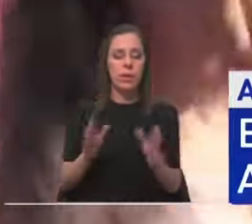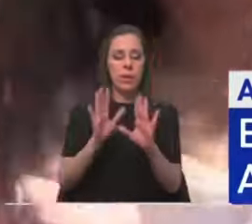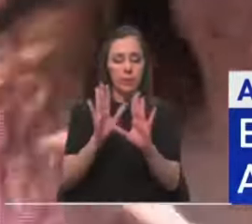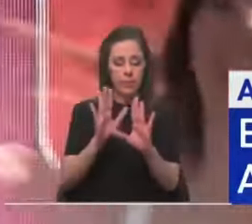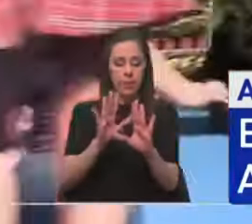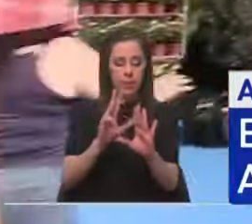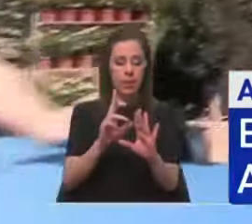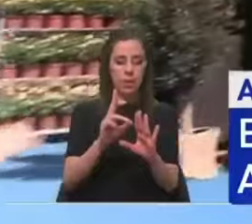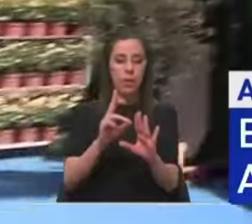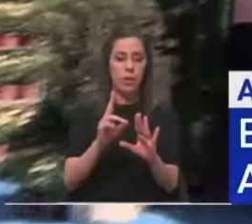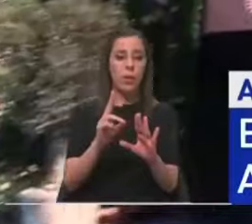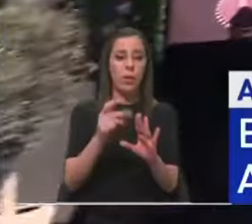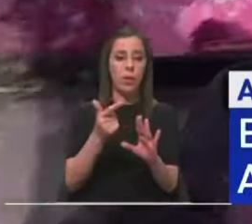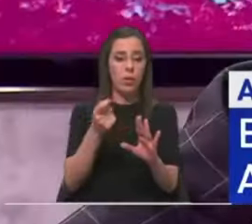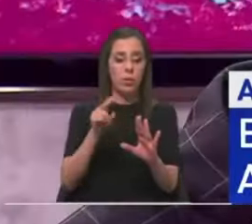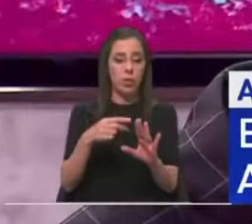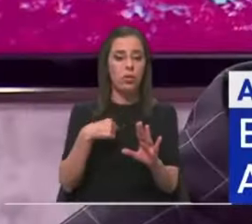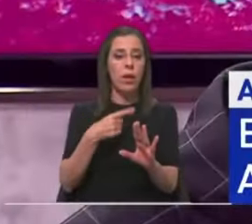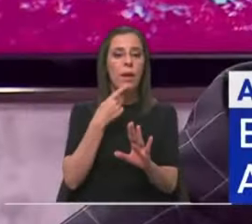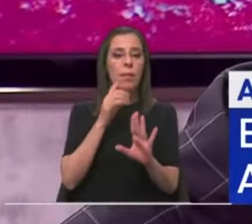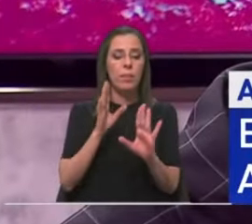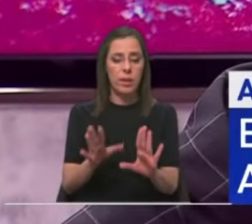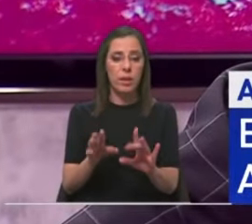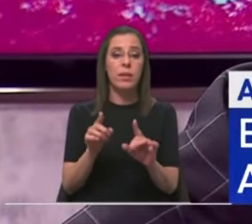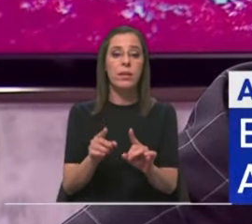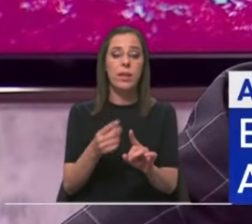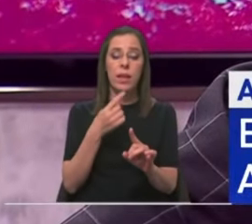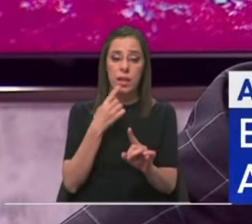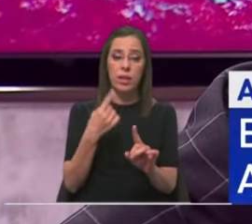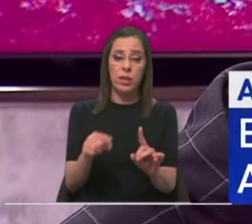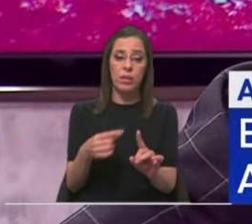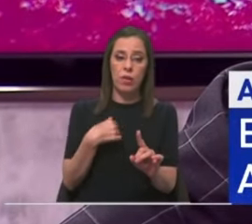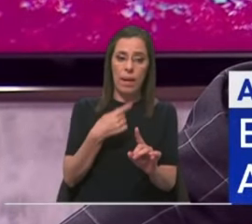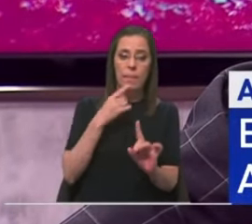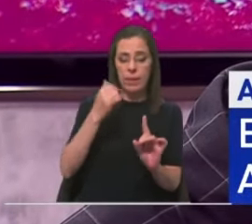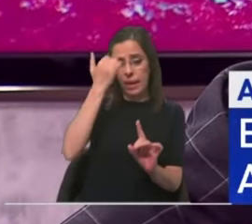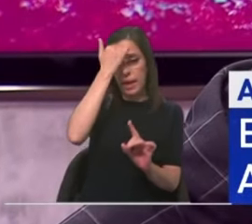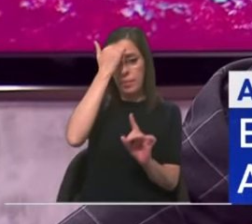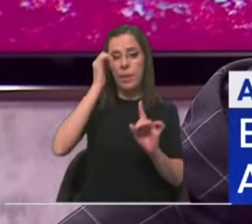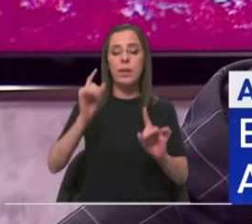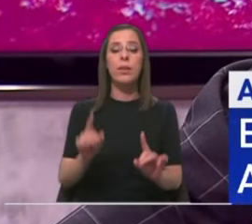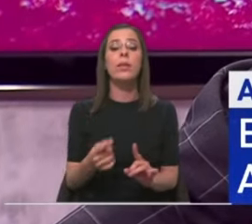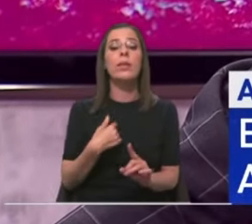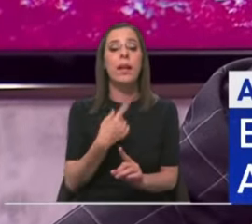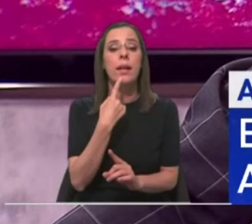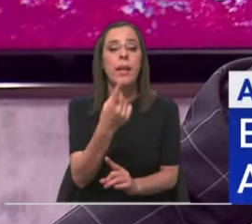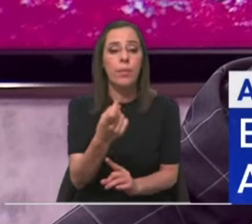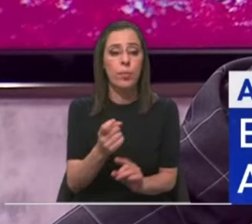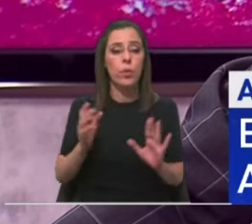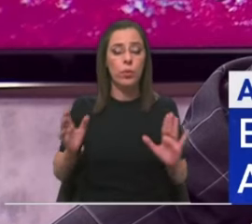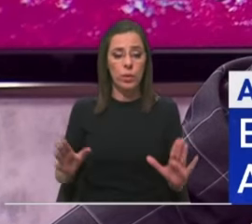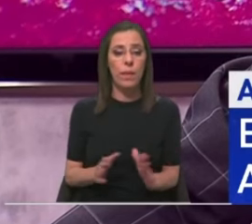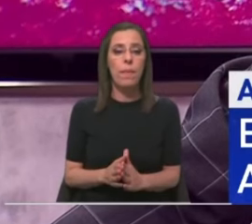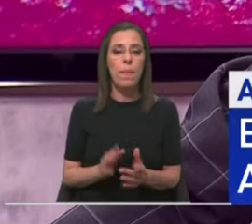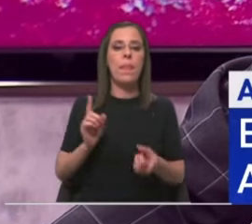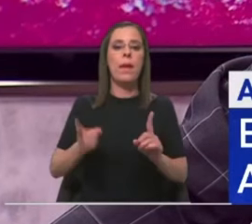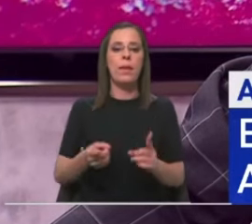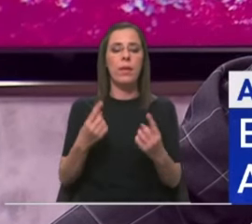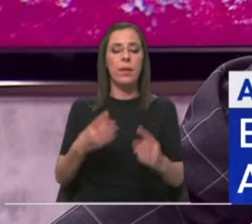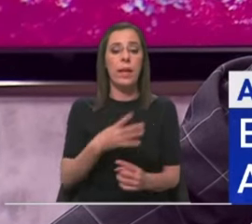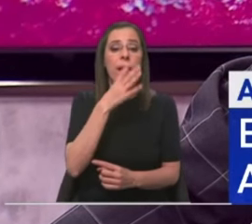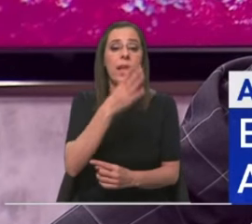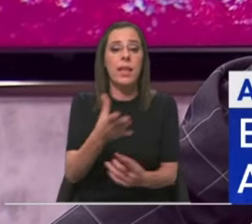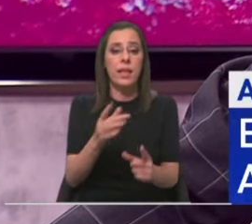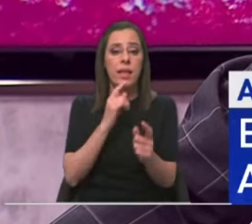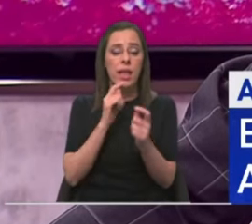Ruben, eu já ouvi, nós já percebemos que o Ruben diz que está arrependido. Estou-lhe a perguntar é o que é que tem a dizer